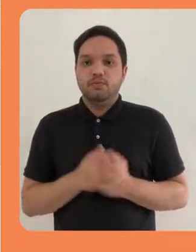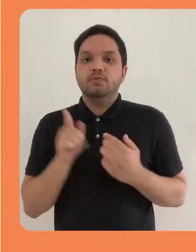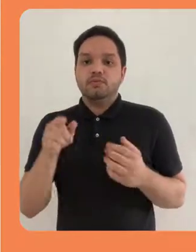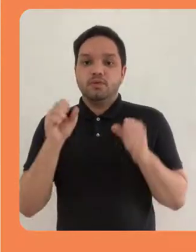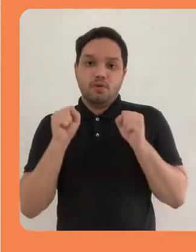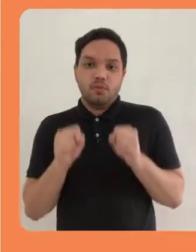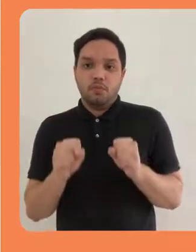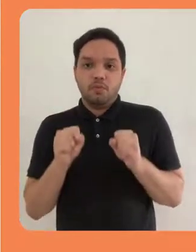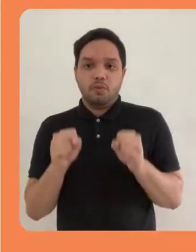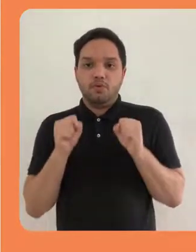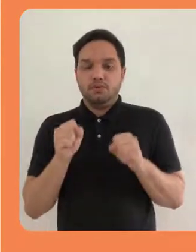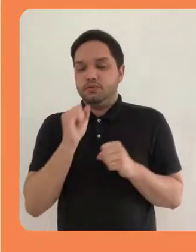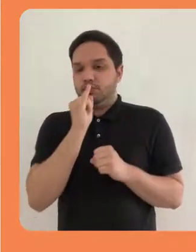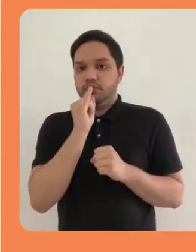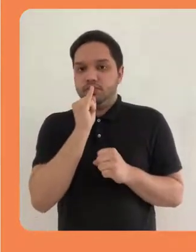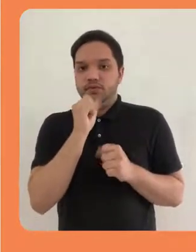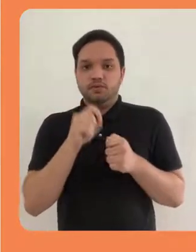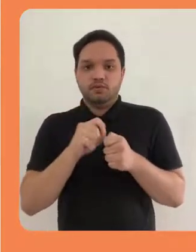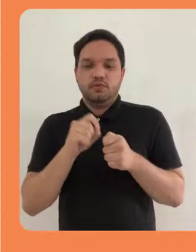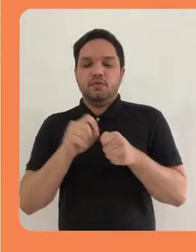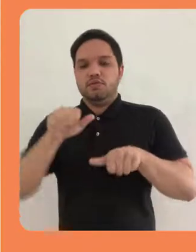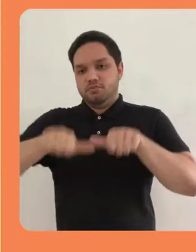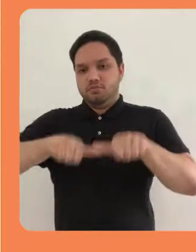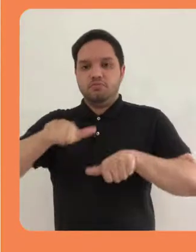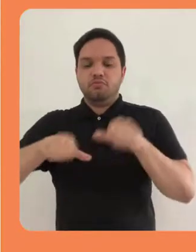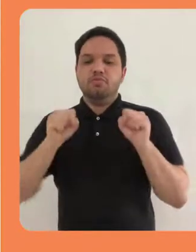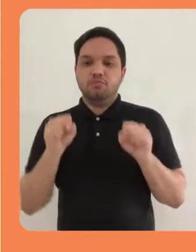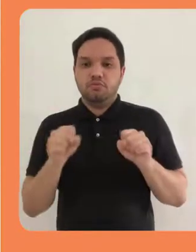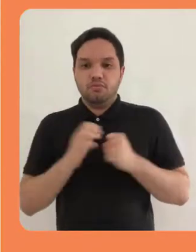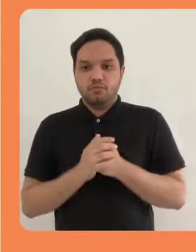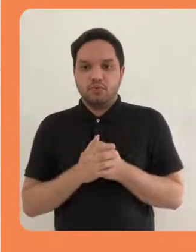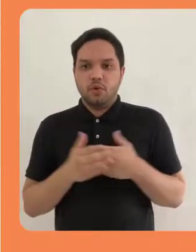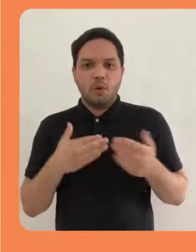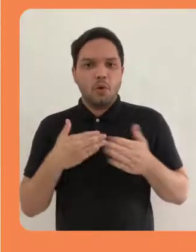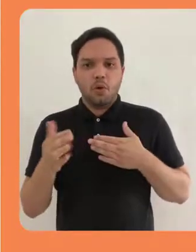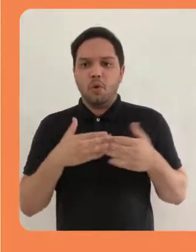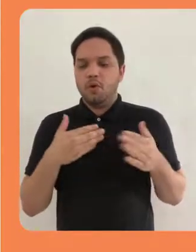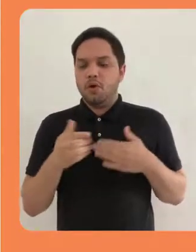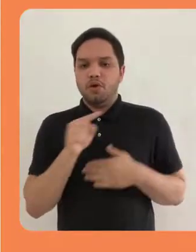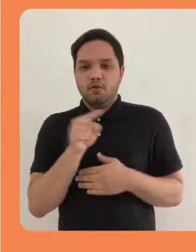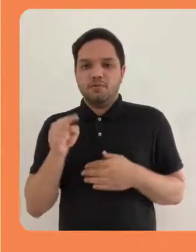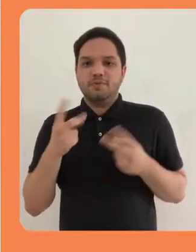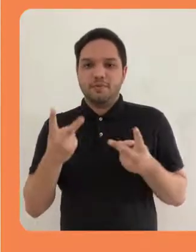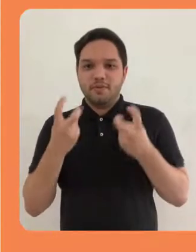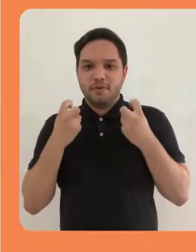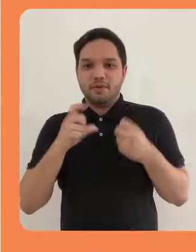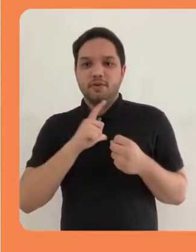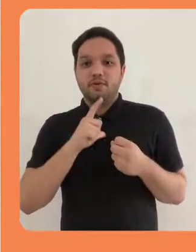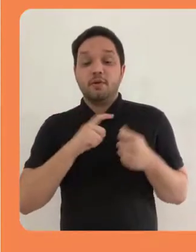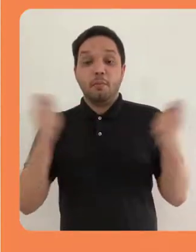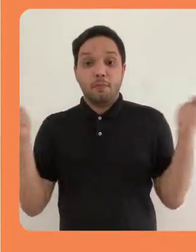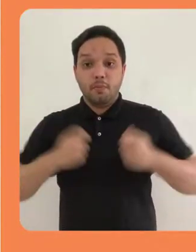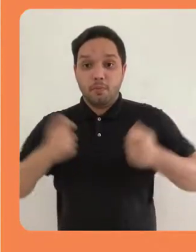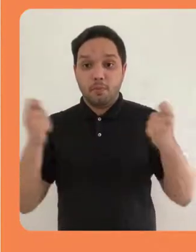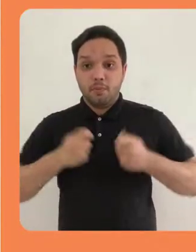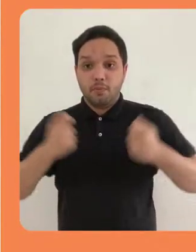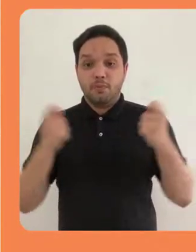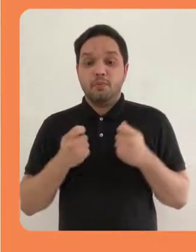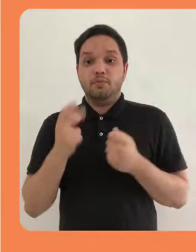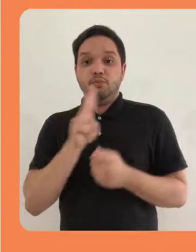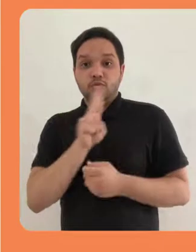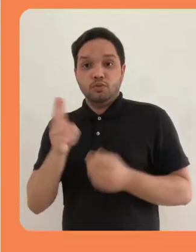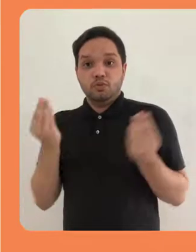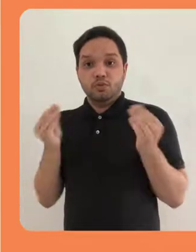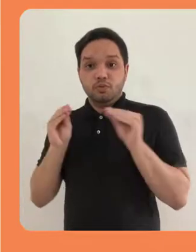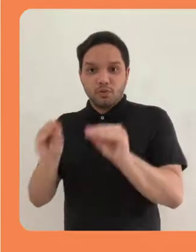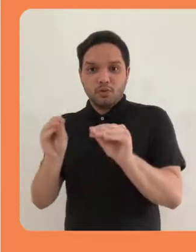aqui mil a mil tão você poderia fazer as